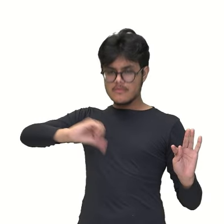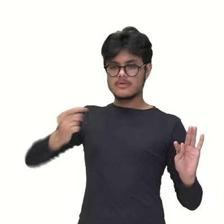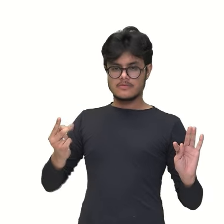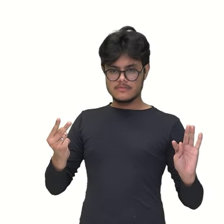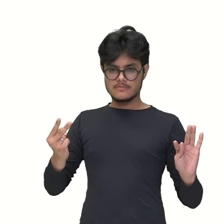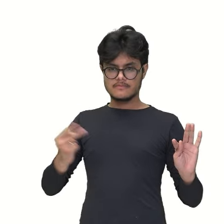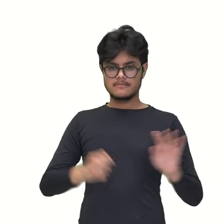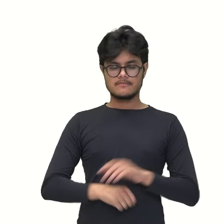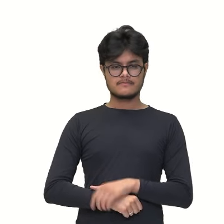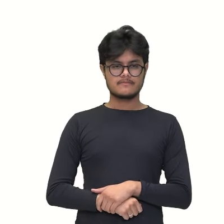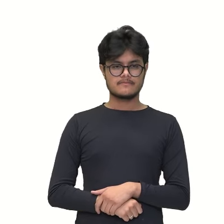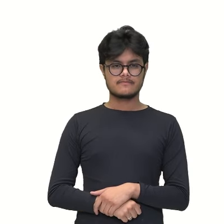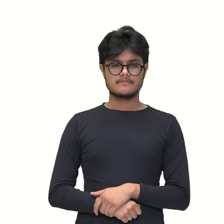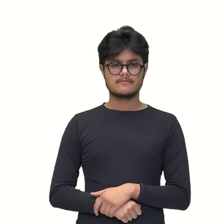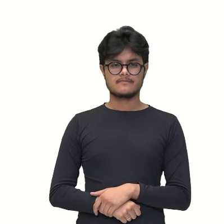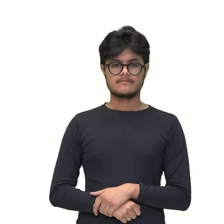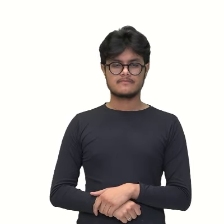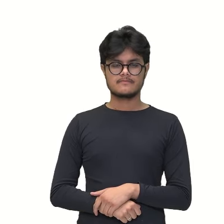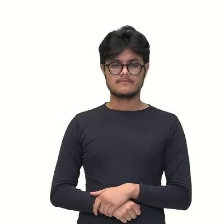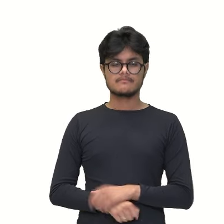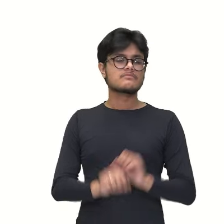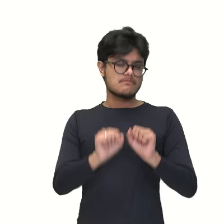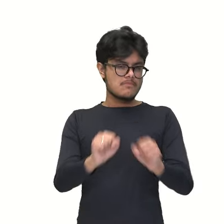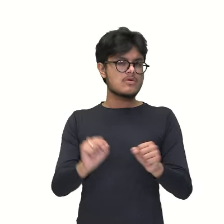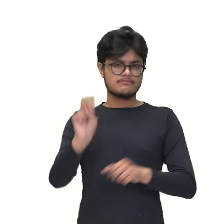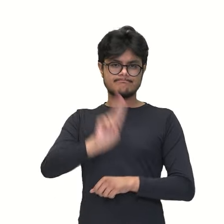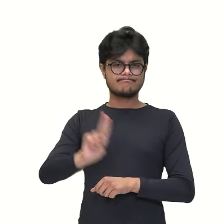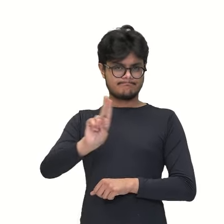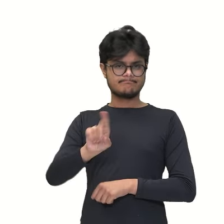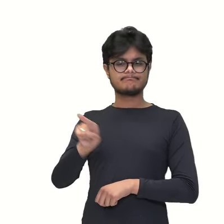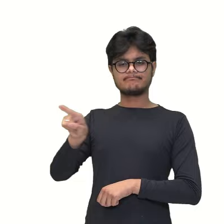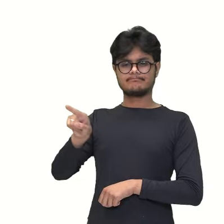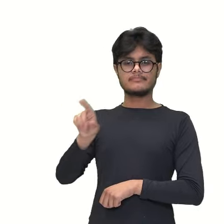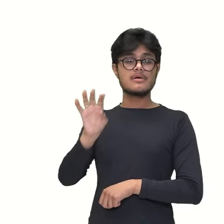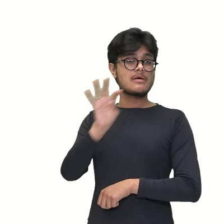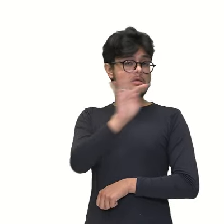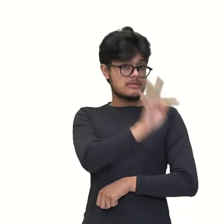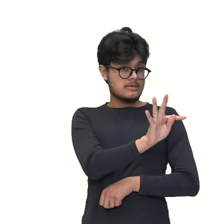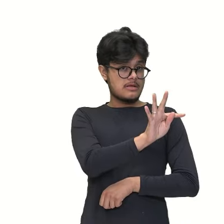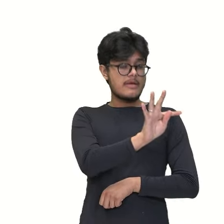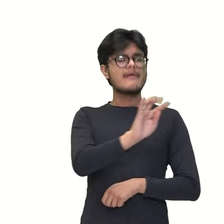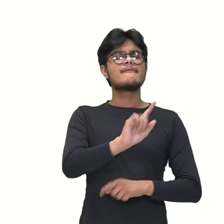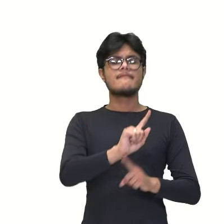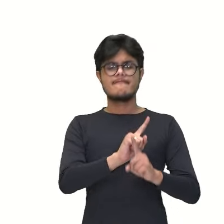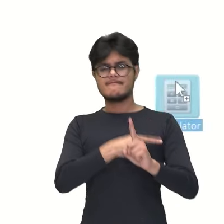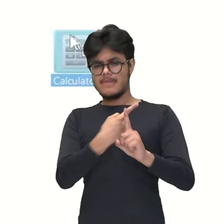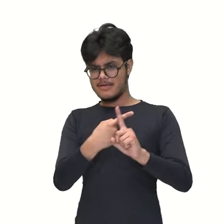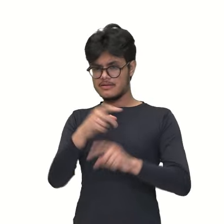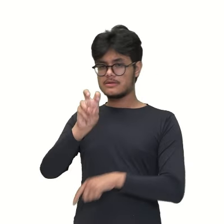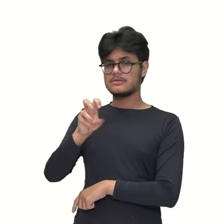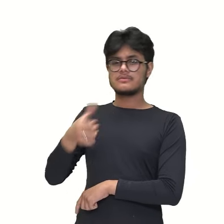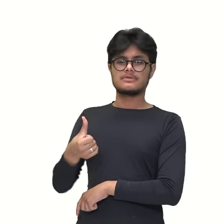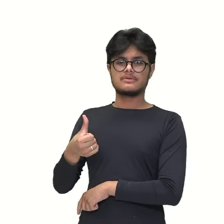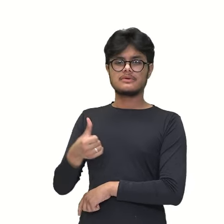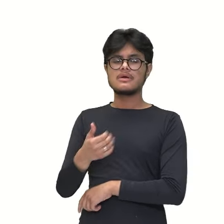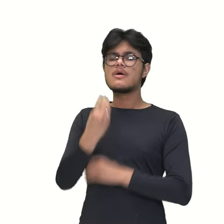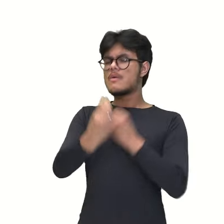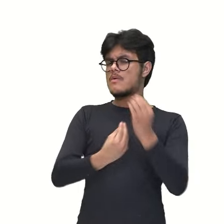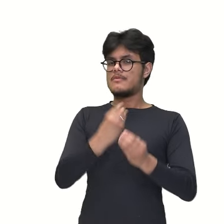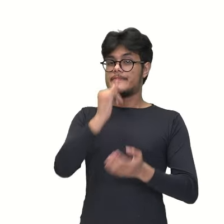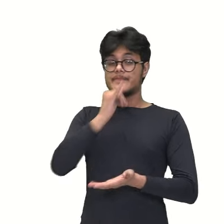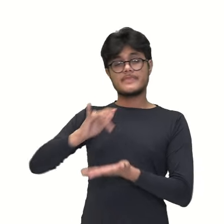0,92. Então, eu poderia muito bem somente multiplicar, né? Vamos pegar aqui nossa calculadorazinha bem